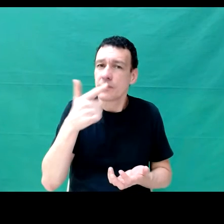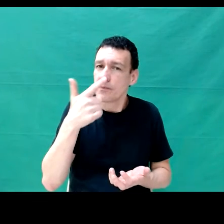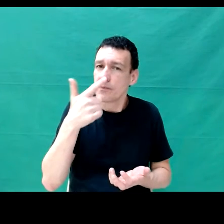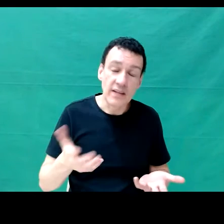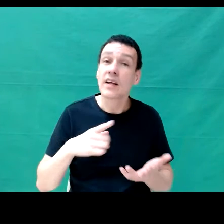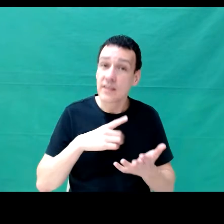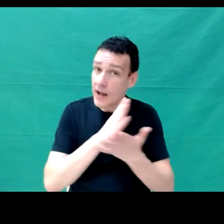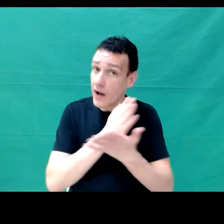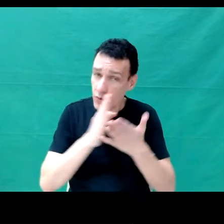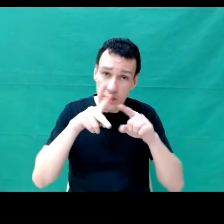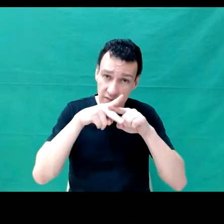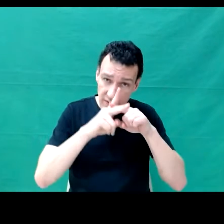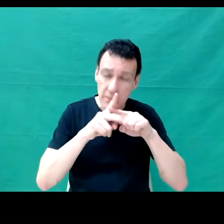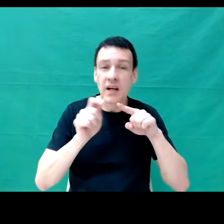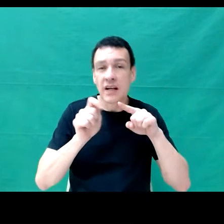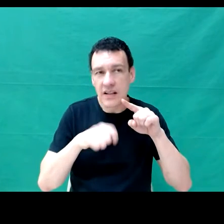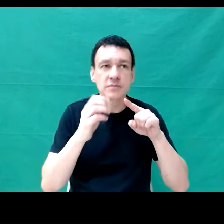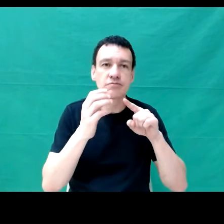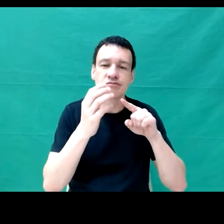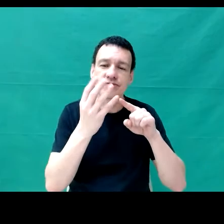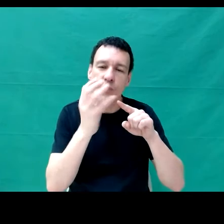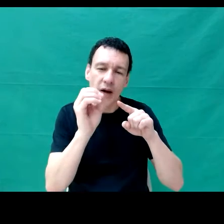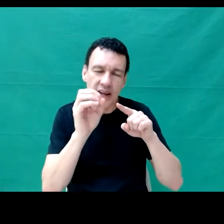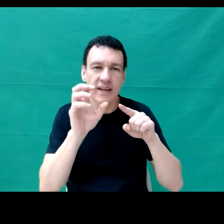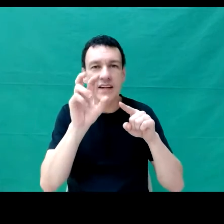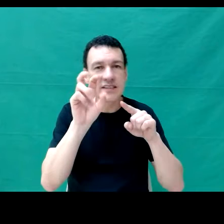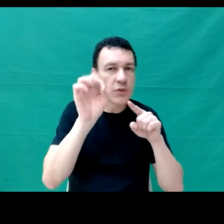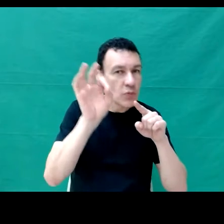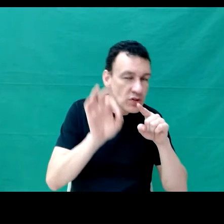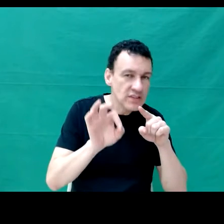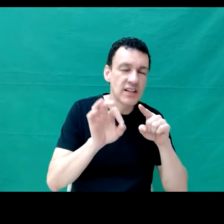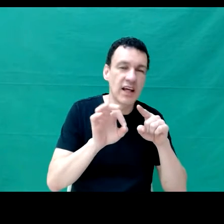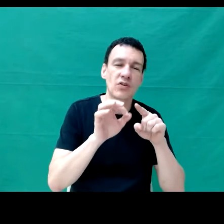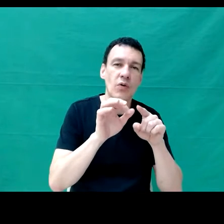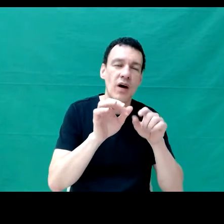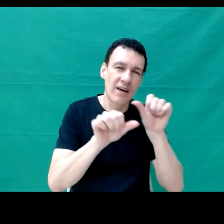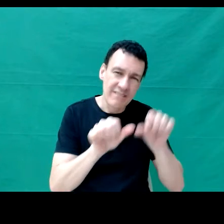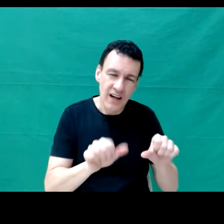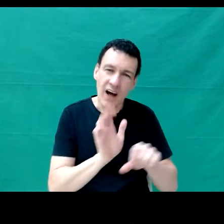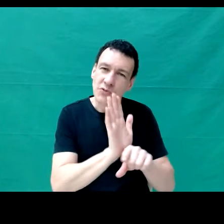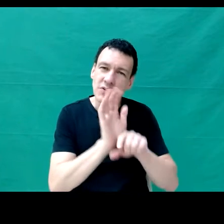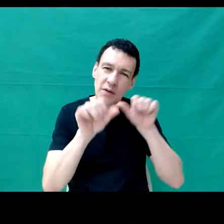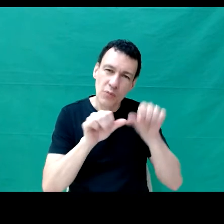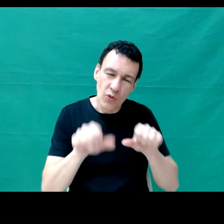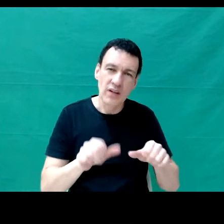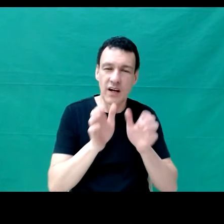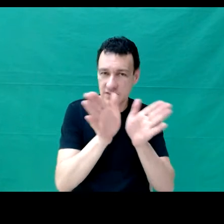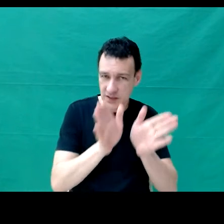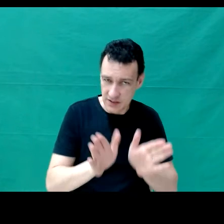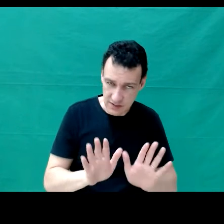até 50%, 40% da validação dos sites, né, e algumas de